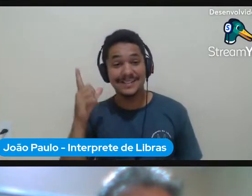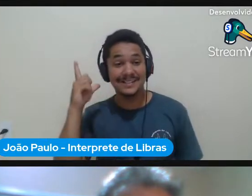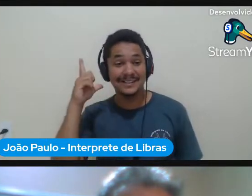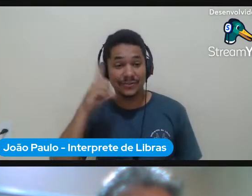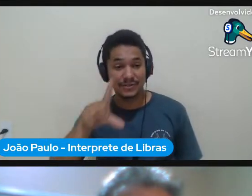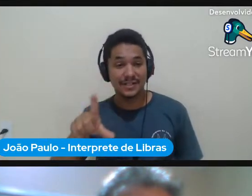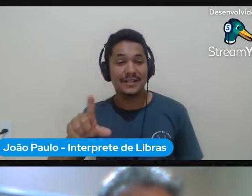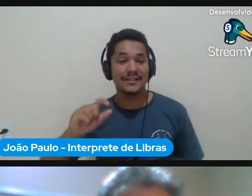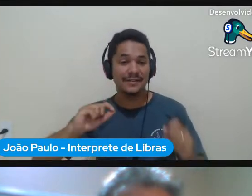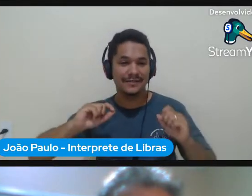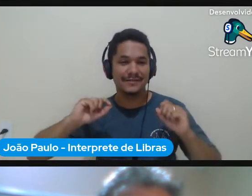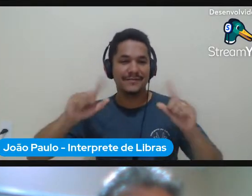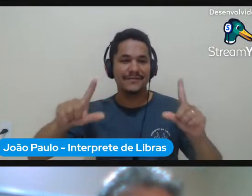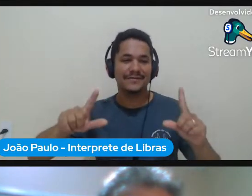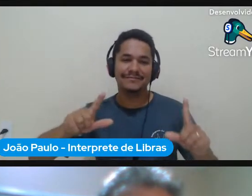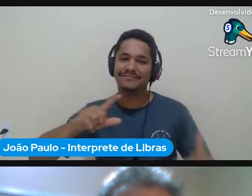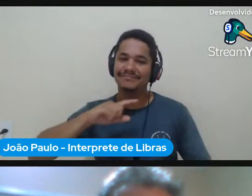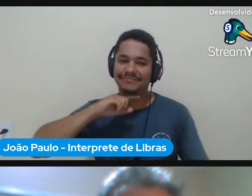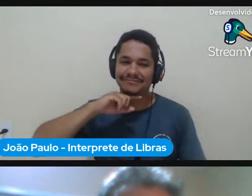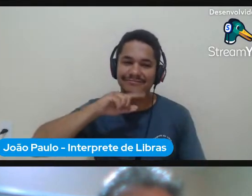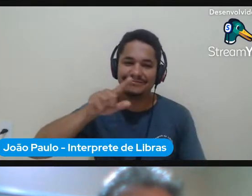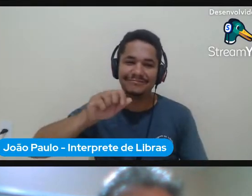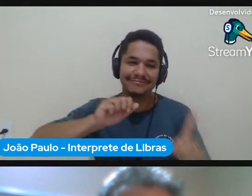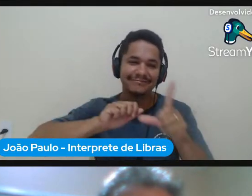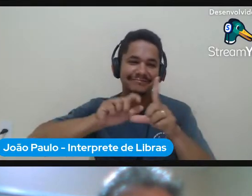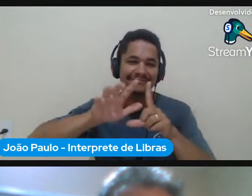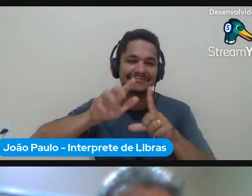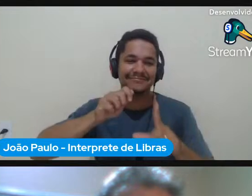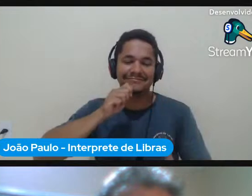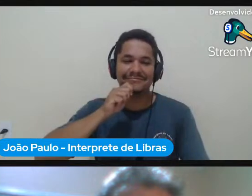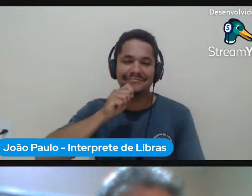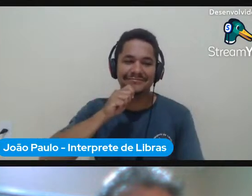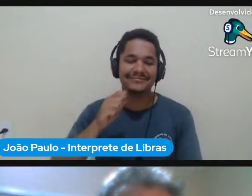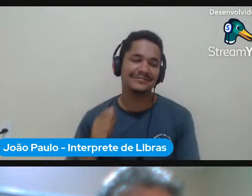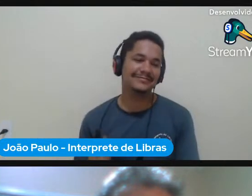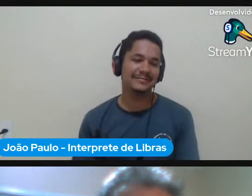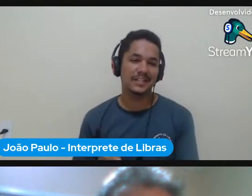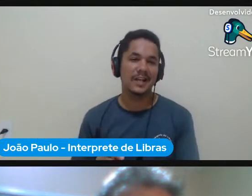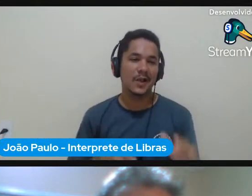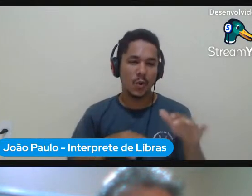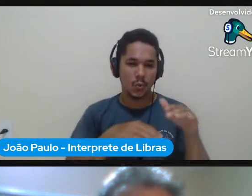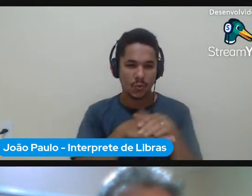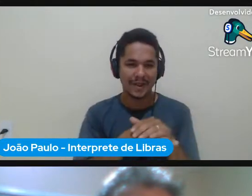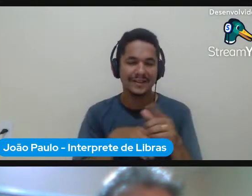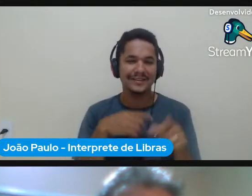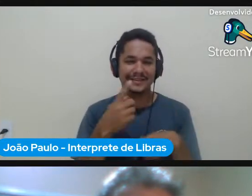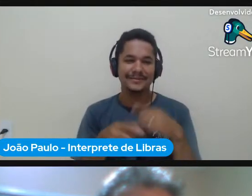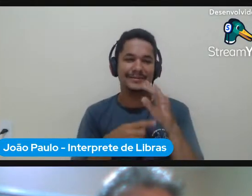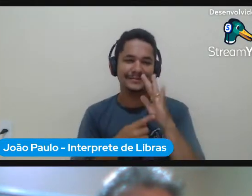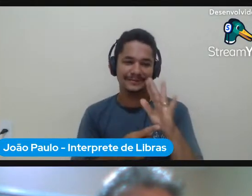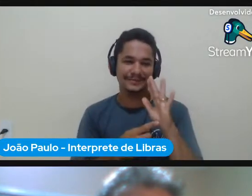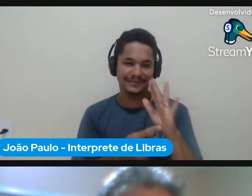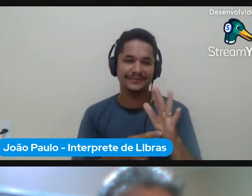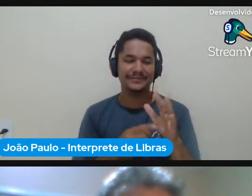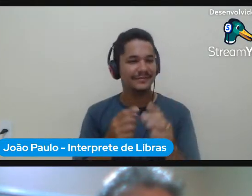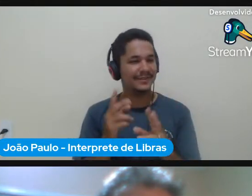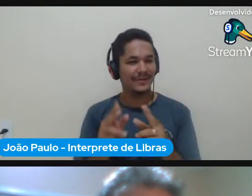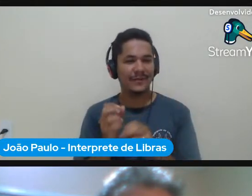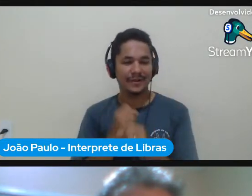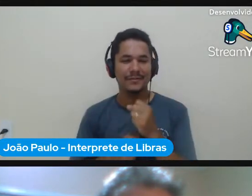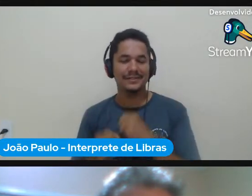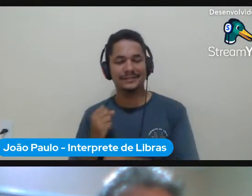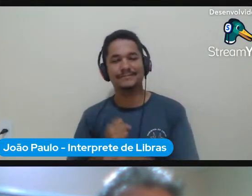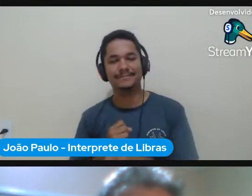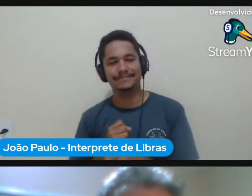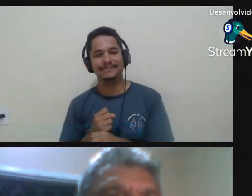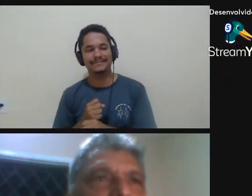aqui. Aí acho que eu não consigo. Acho que nem vai dar tempo. Mas aí a gente guarda, a gente faz uma apresentação igual a gente fez ano passado, né,